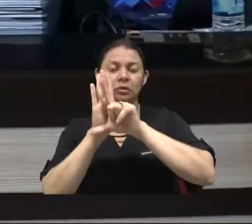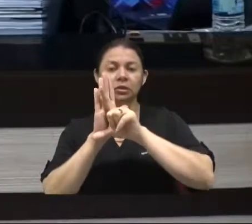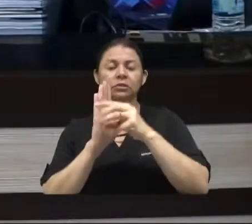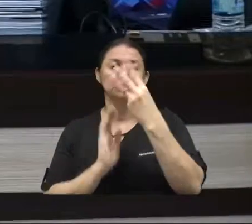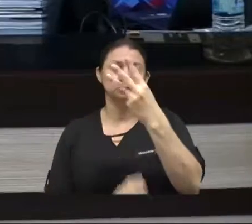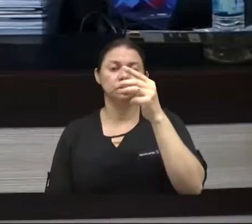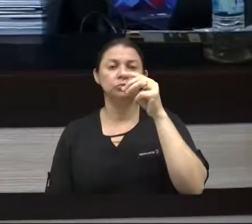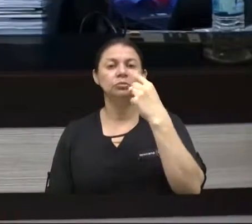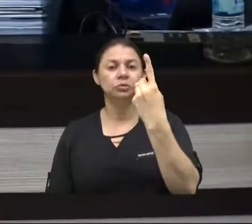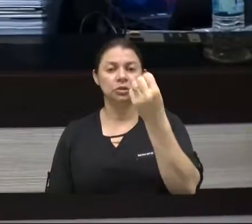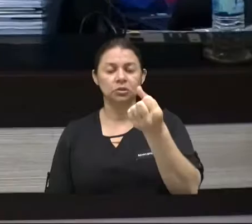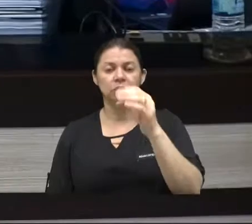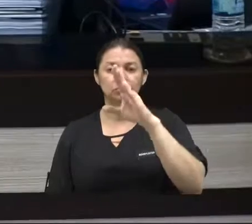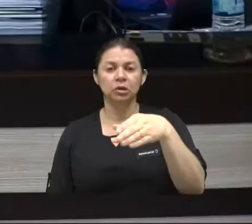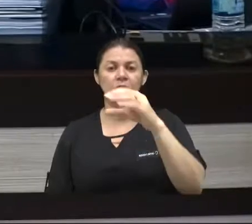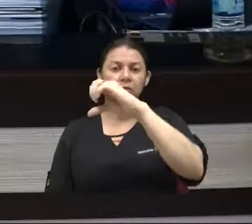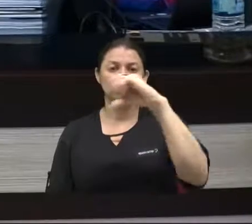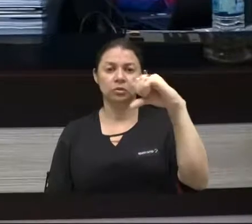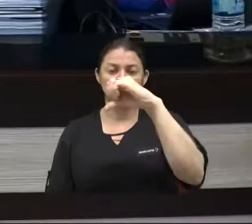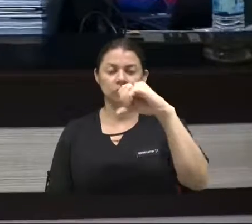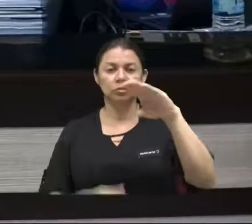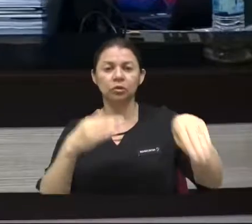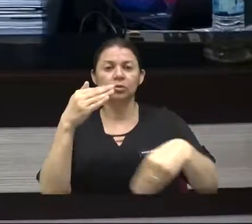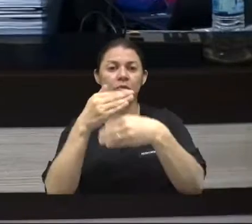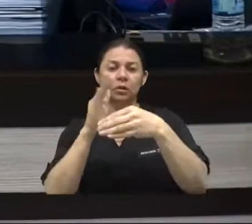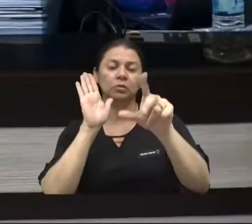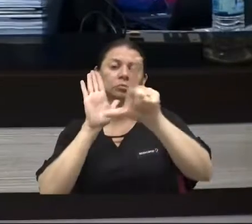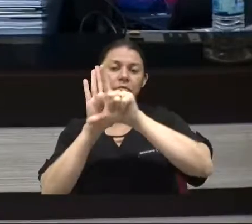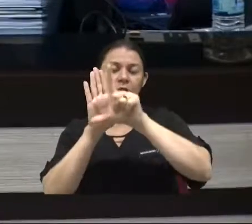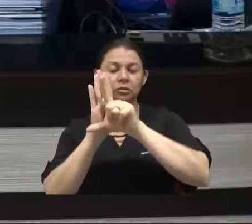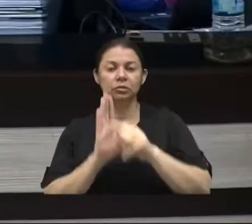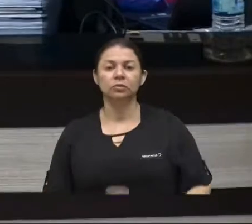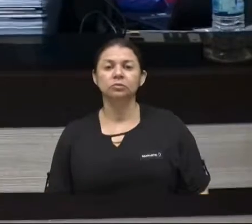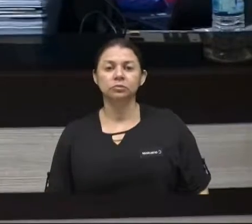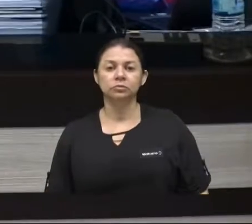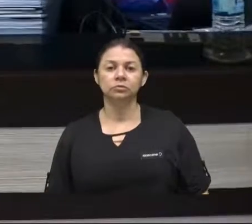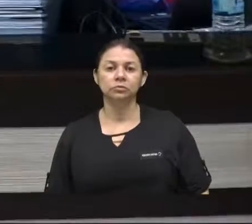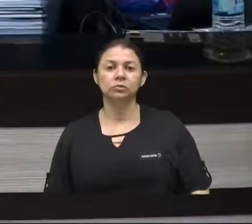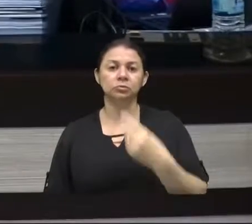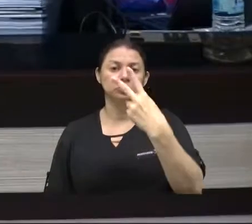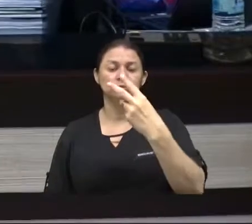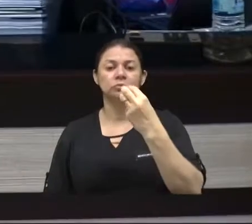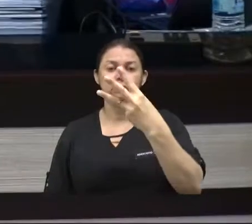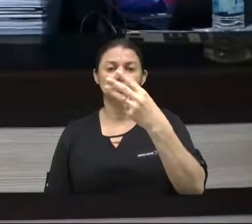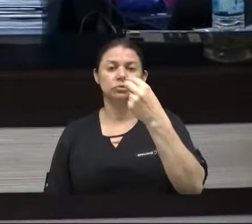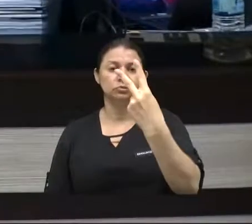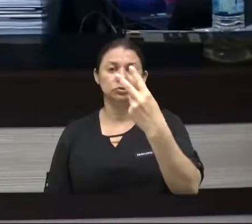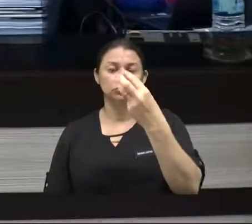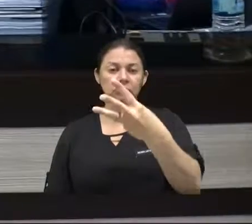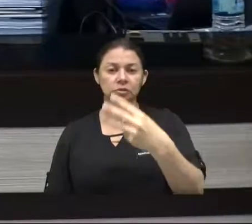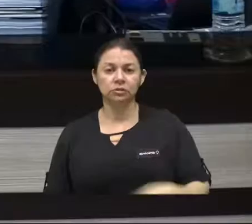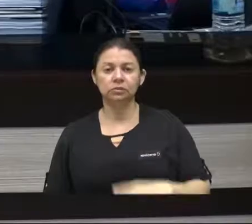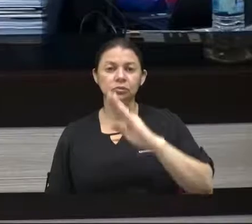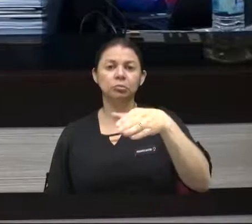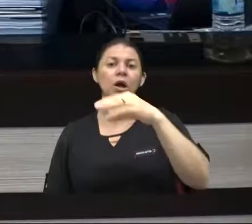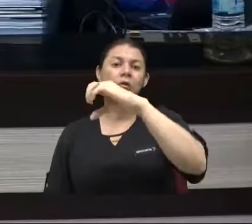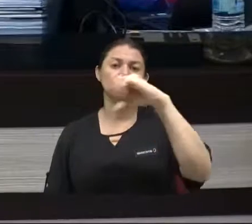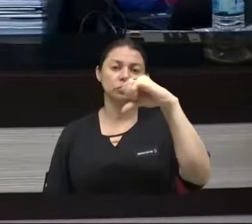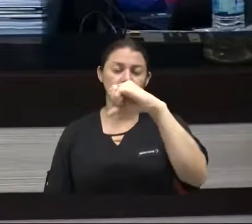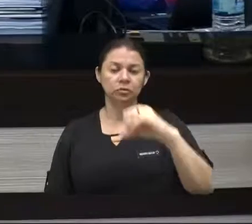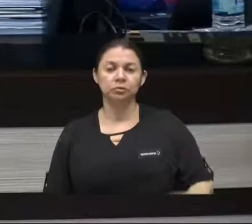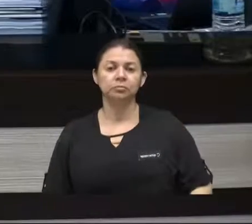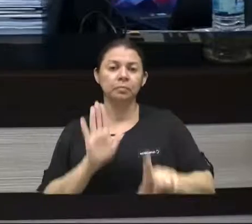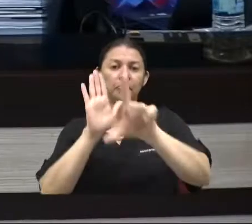de 99, Lei Complementar 223, número 223, de 15 de dezembro de 1999, Lei Complementar